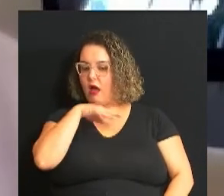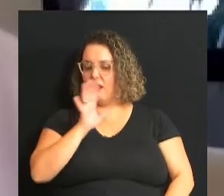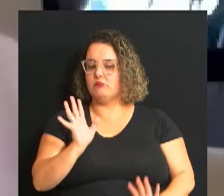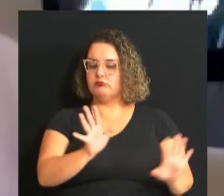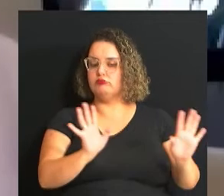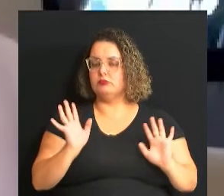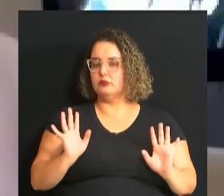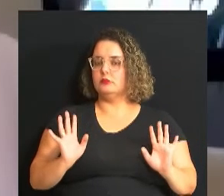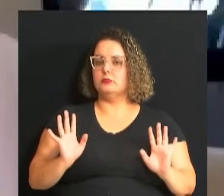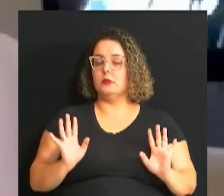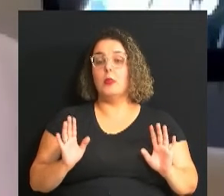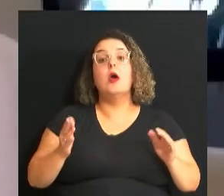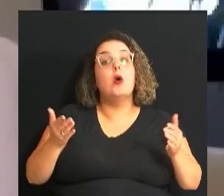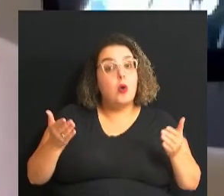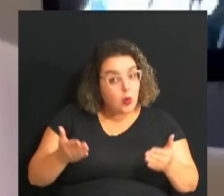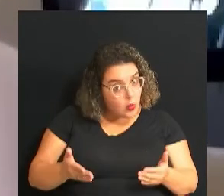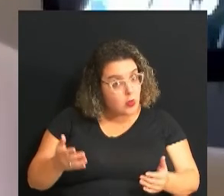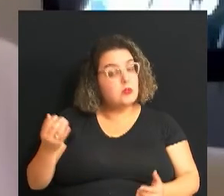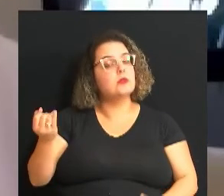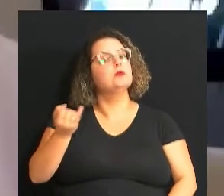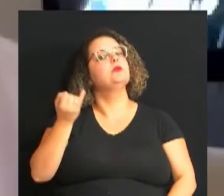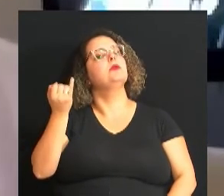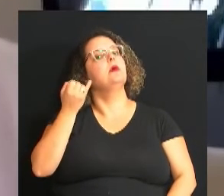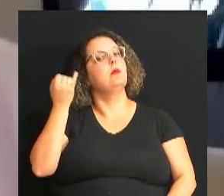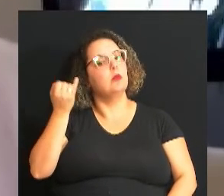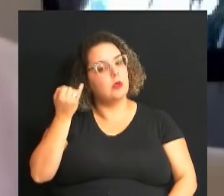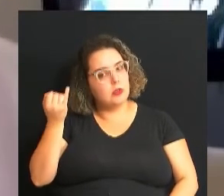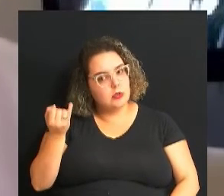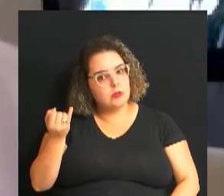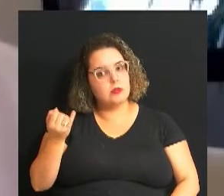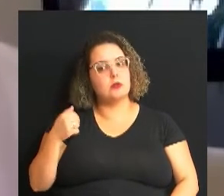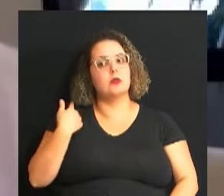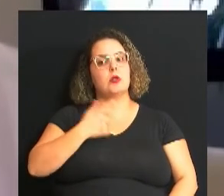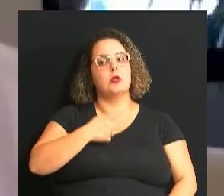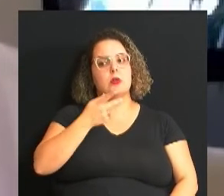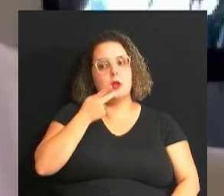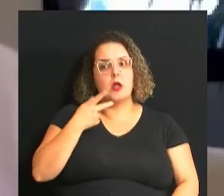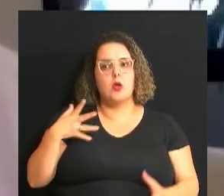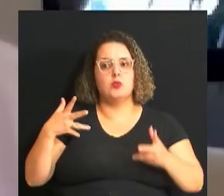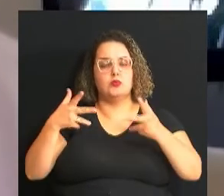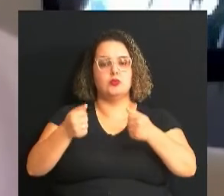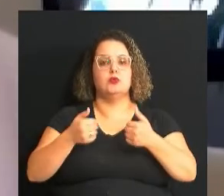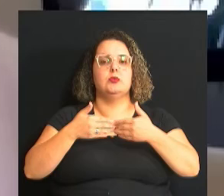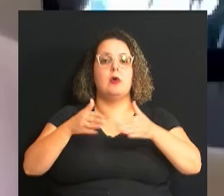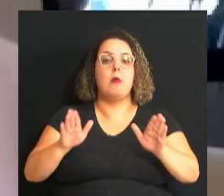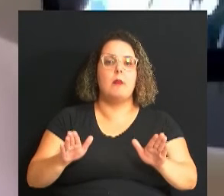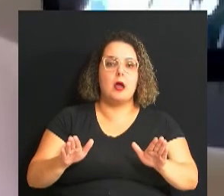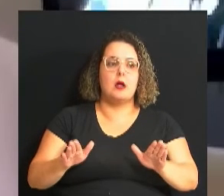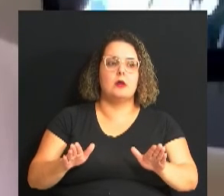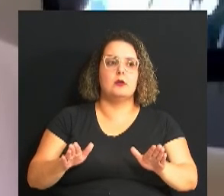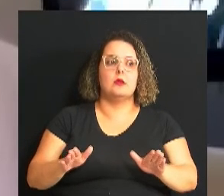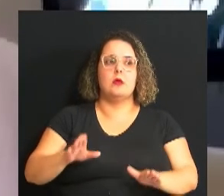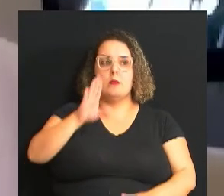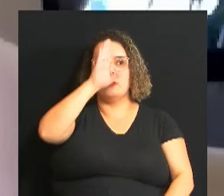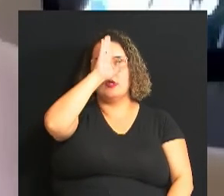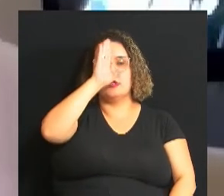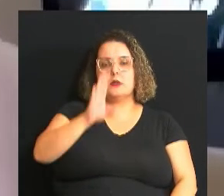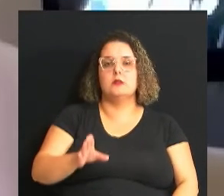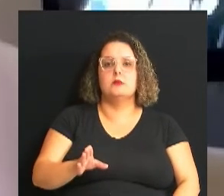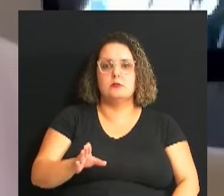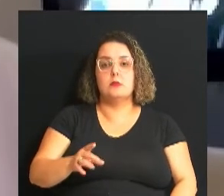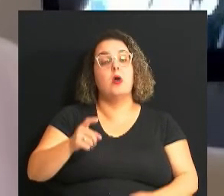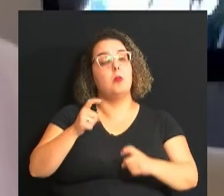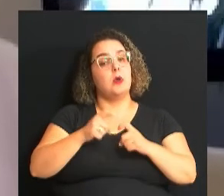desagradável, mas hoje é importantíssimo nós falarmos de tudo, sermos abertos e, principalmente, o